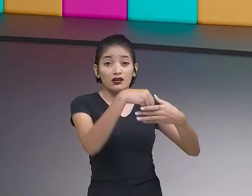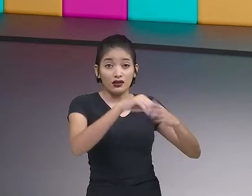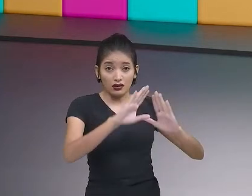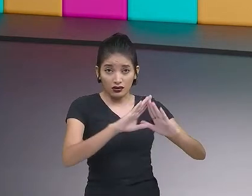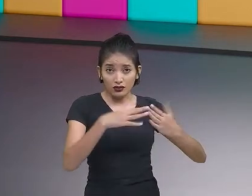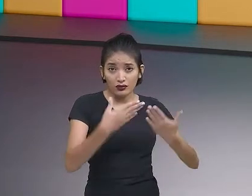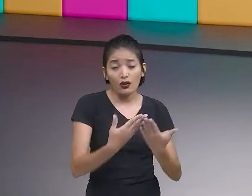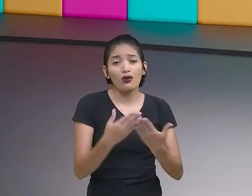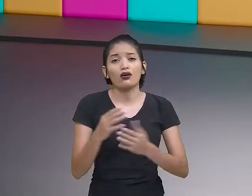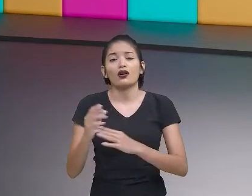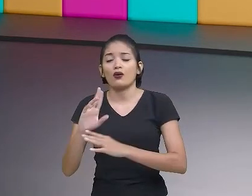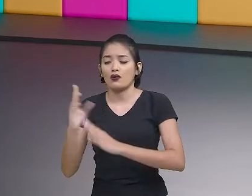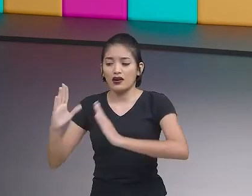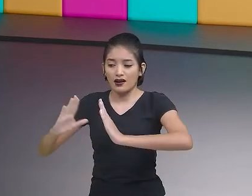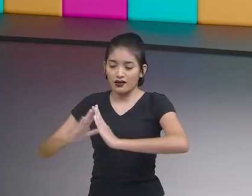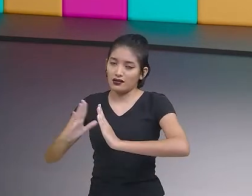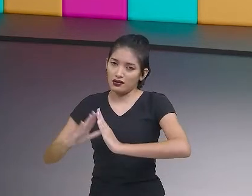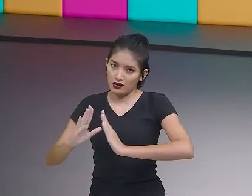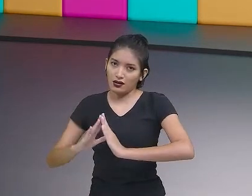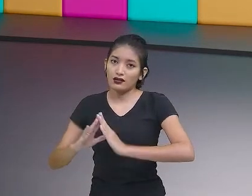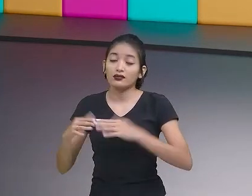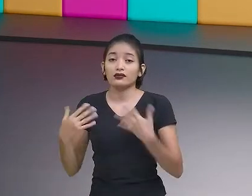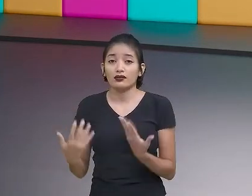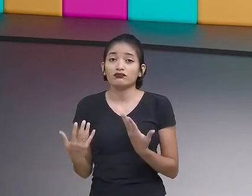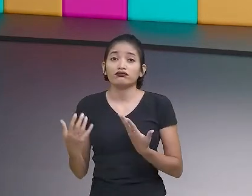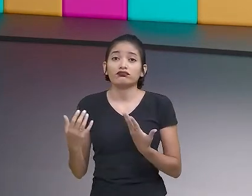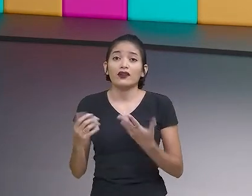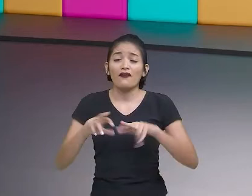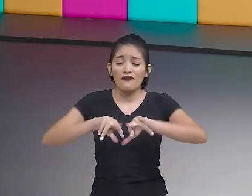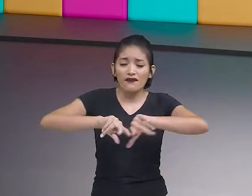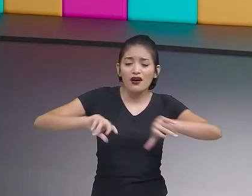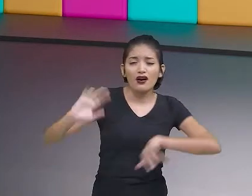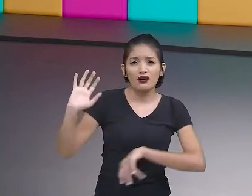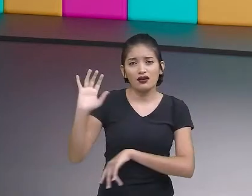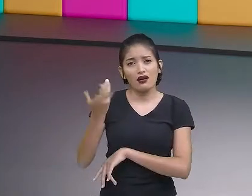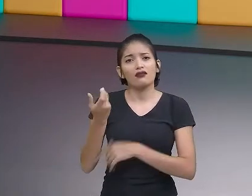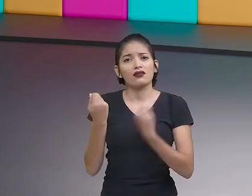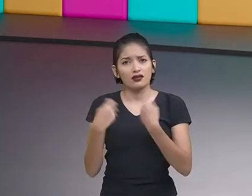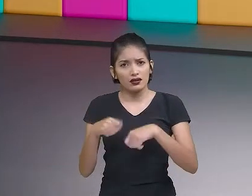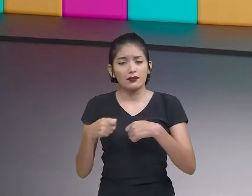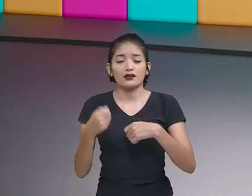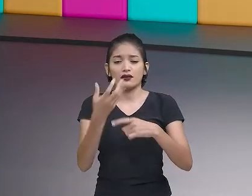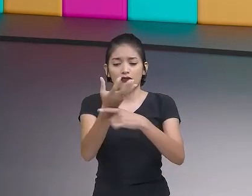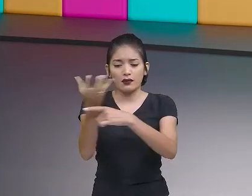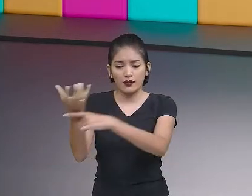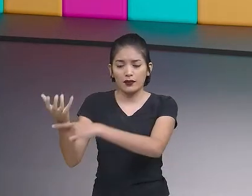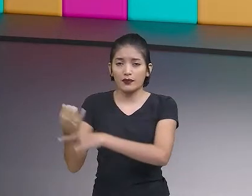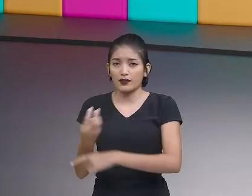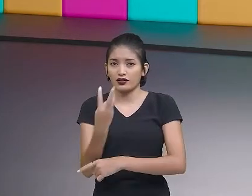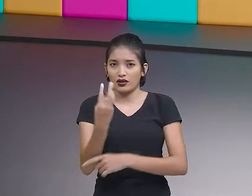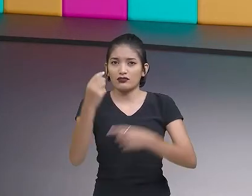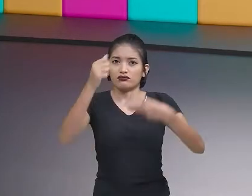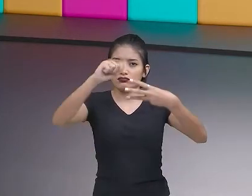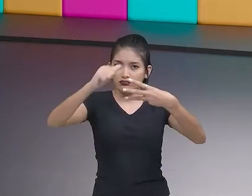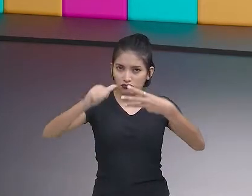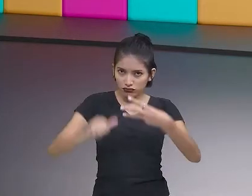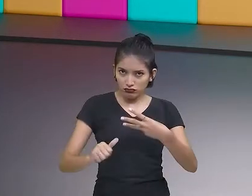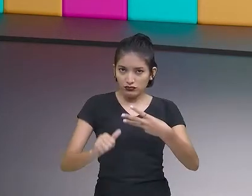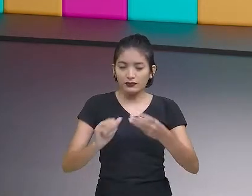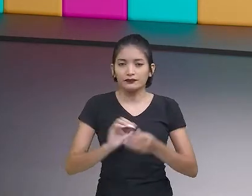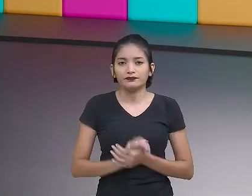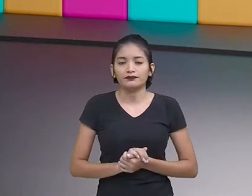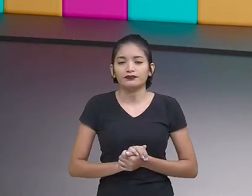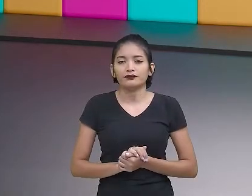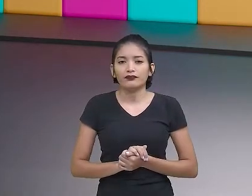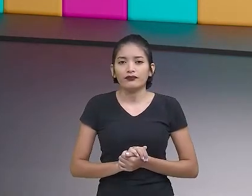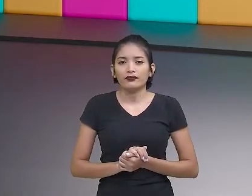em casa. Então, são situações que precisam passar na peneira, ok? Então, aqui tem uma situação